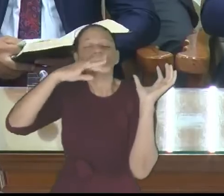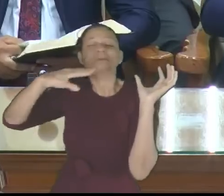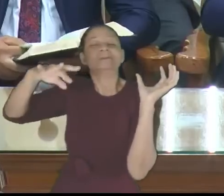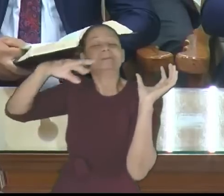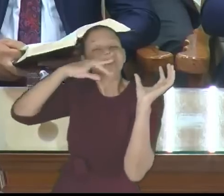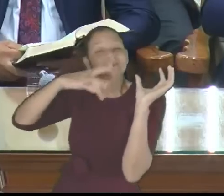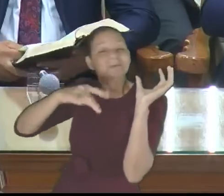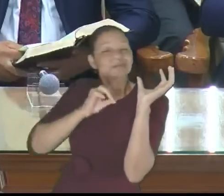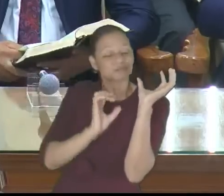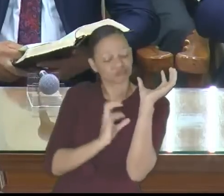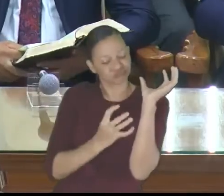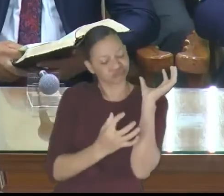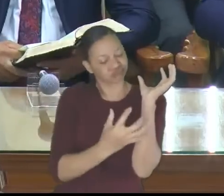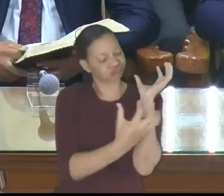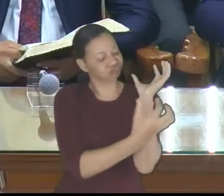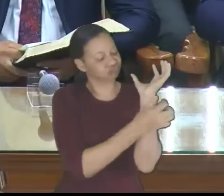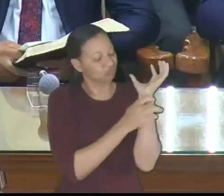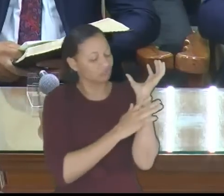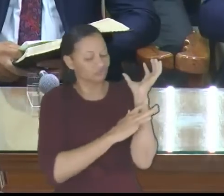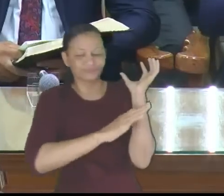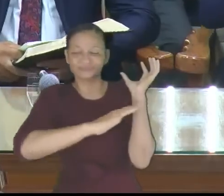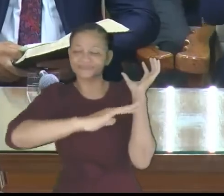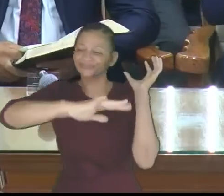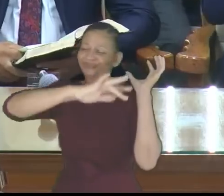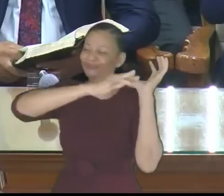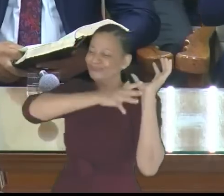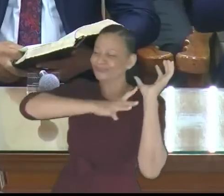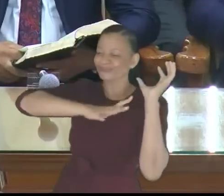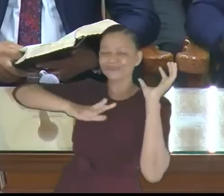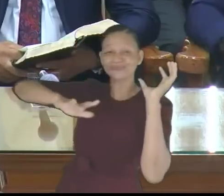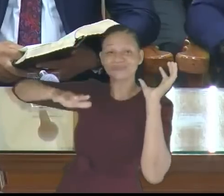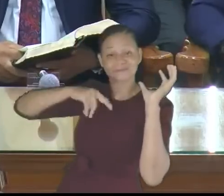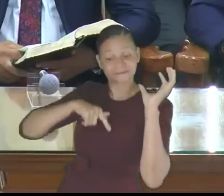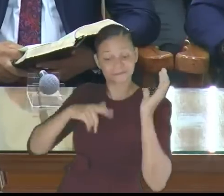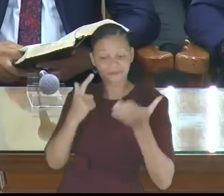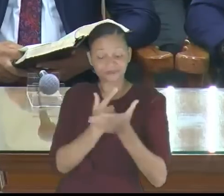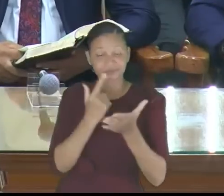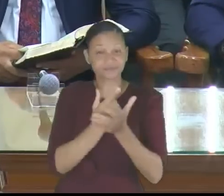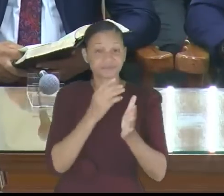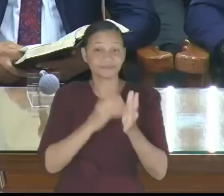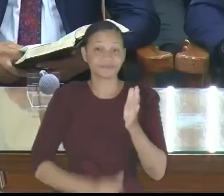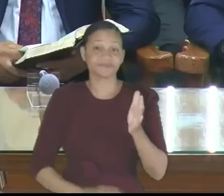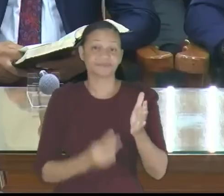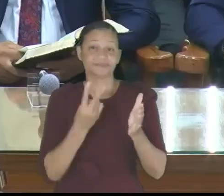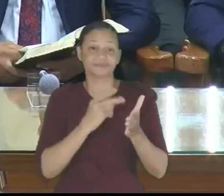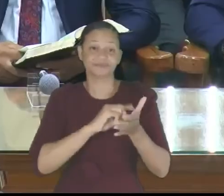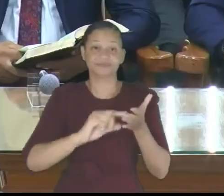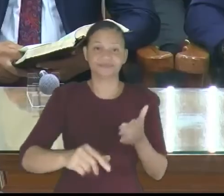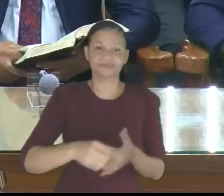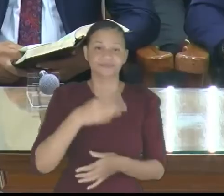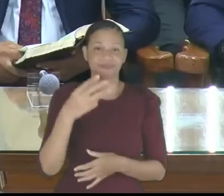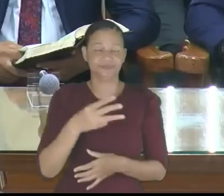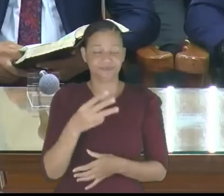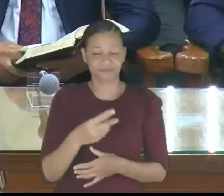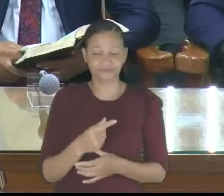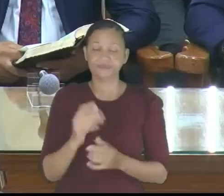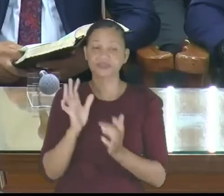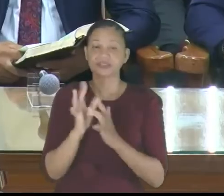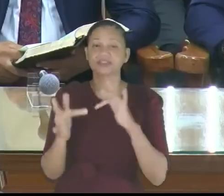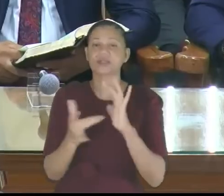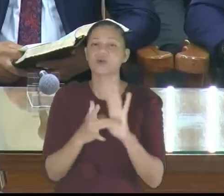exala das macieiras. Então, lá em Cantares 2 e 3, Jesus é comparado com